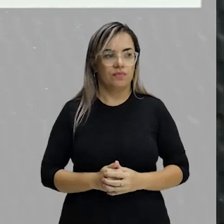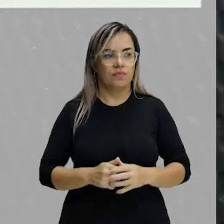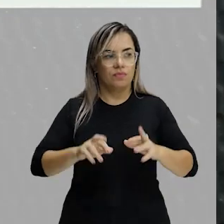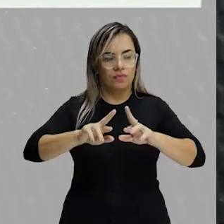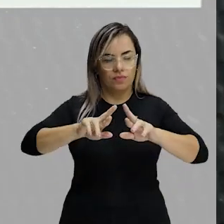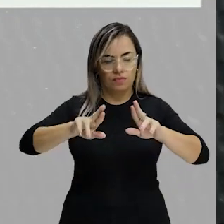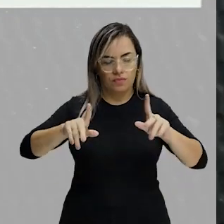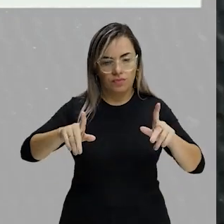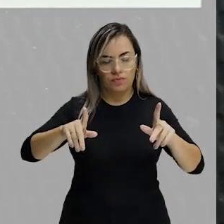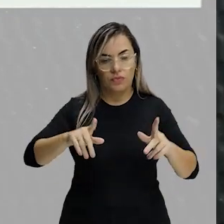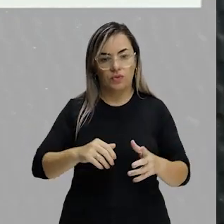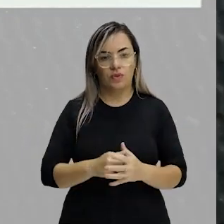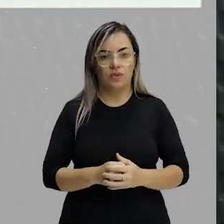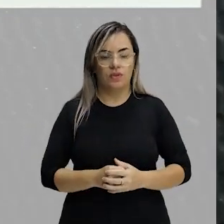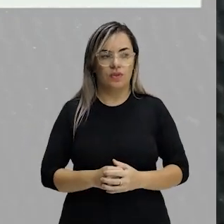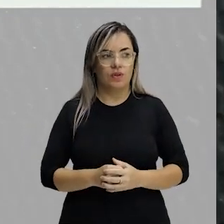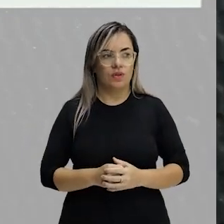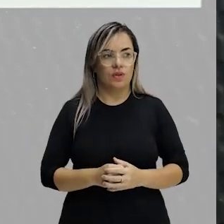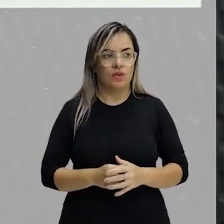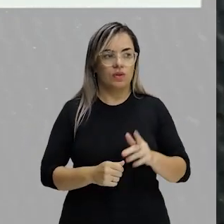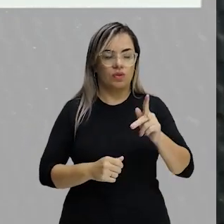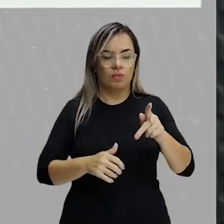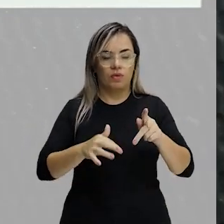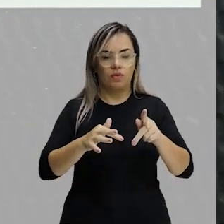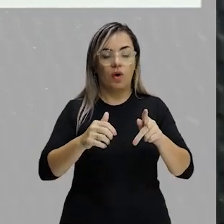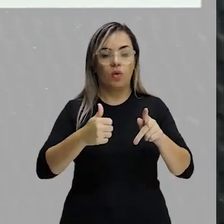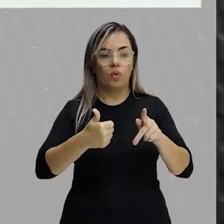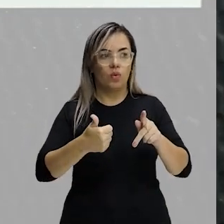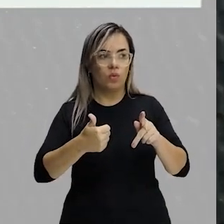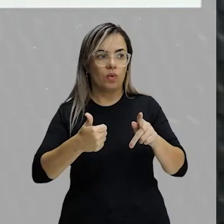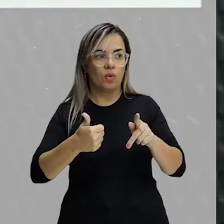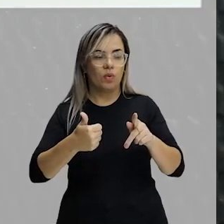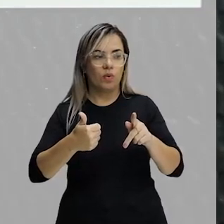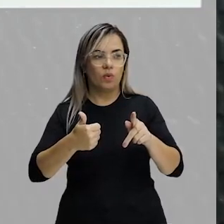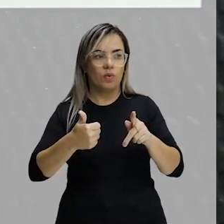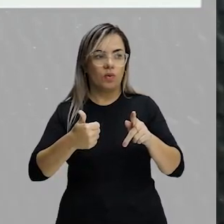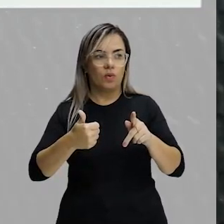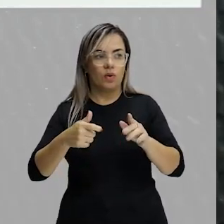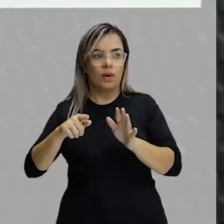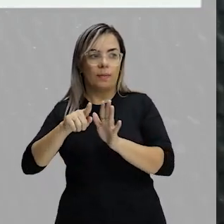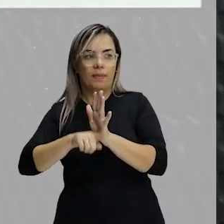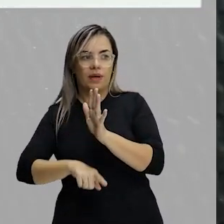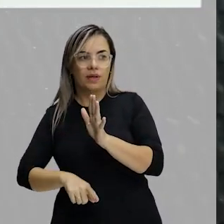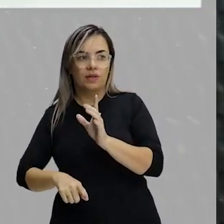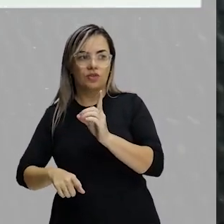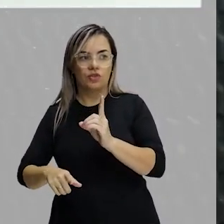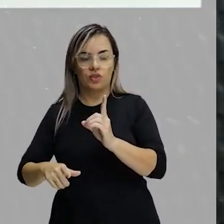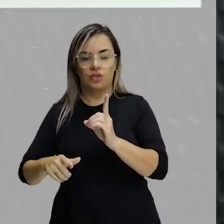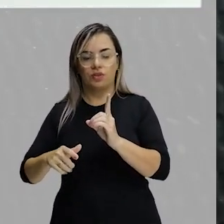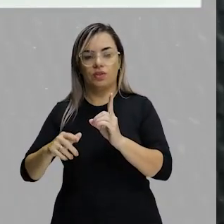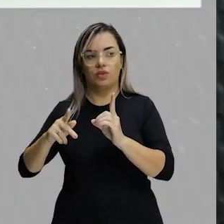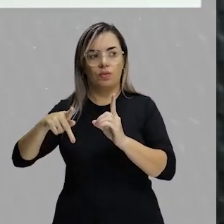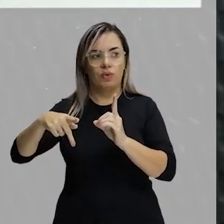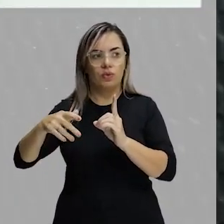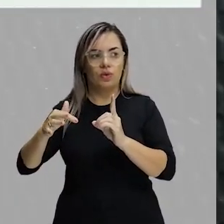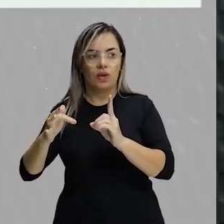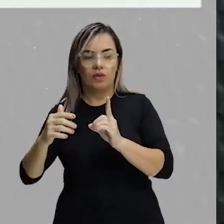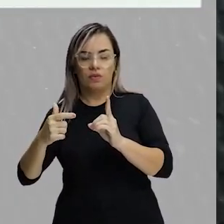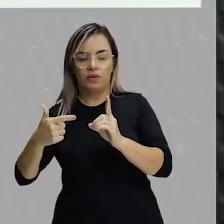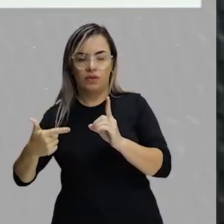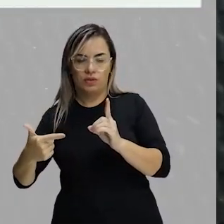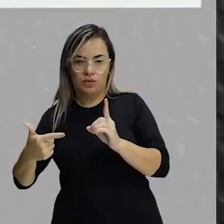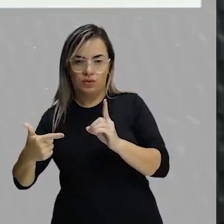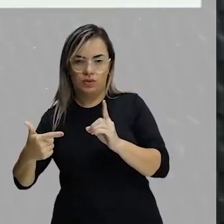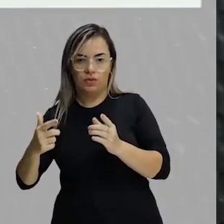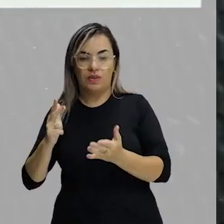diferença em módulo, né, para garantir que vai dar sempre positivo, essa diferença vai ser constante igual